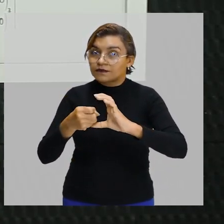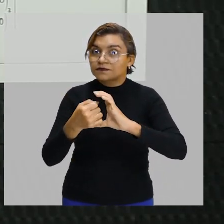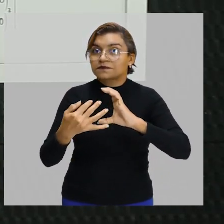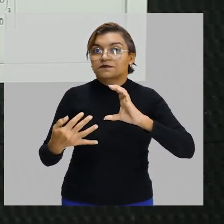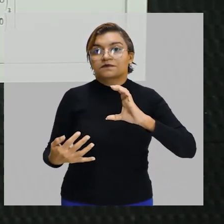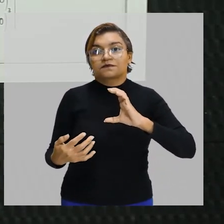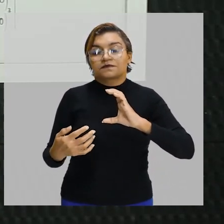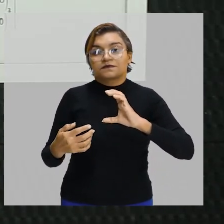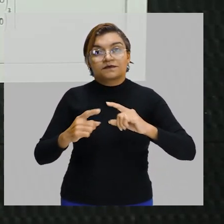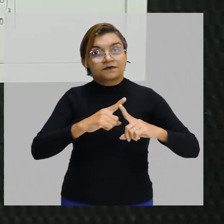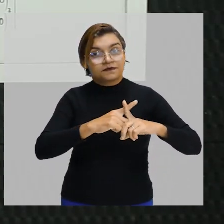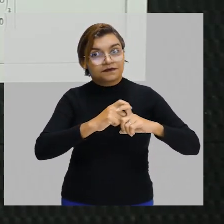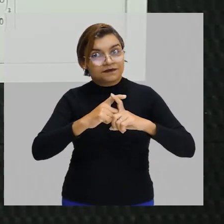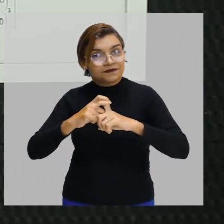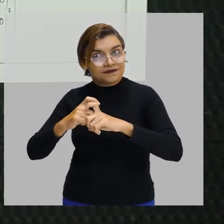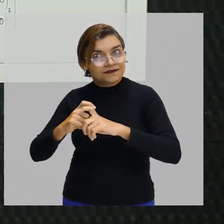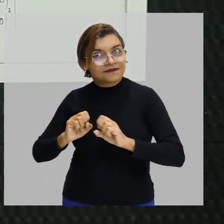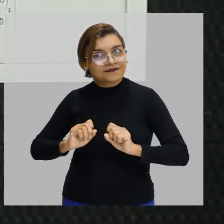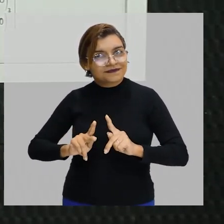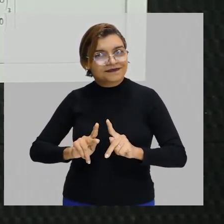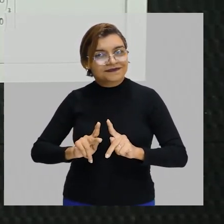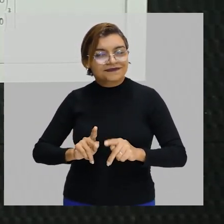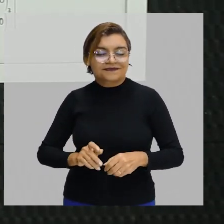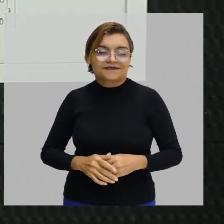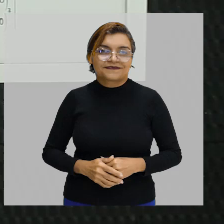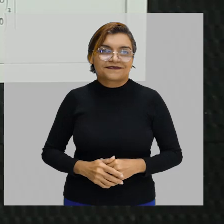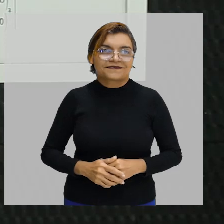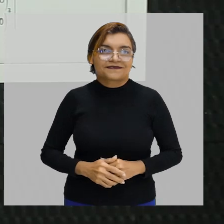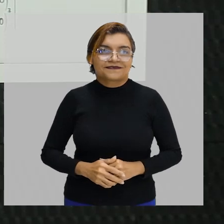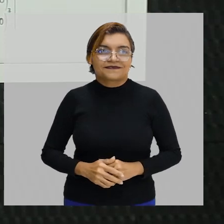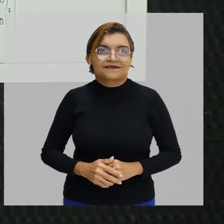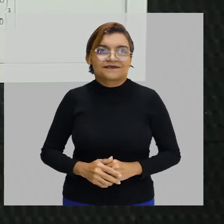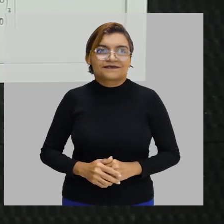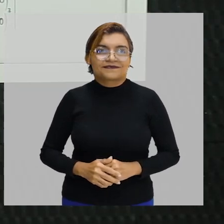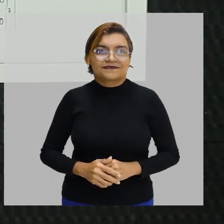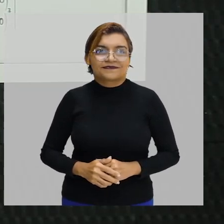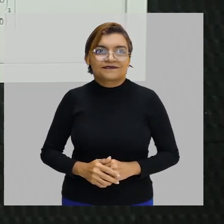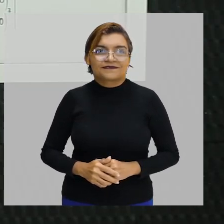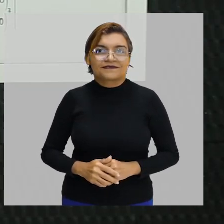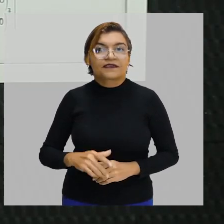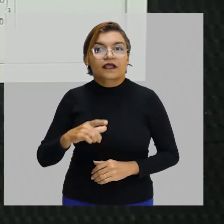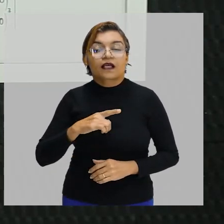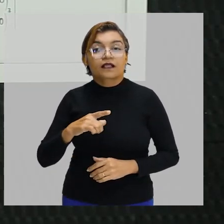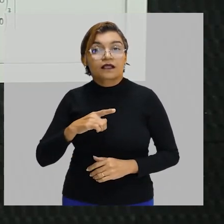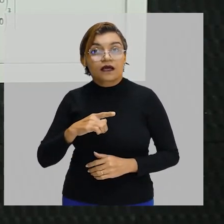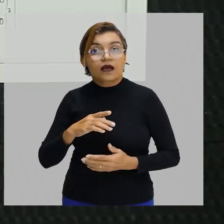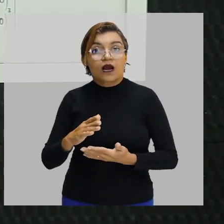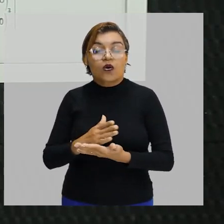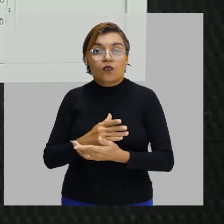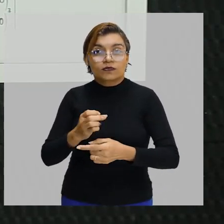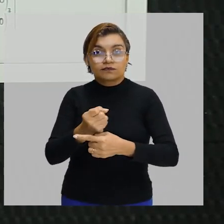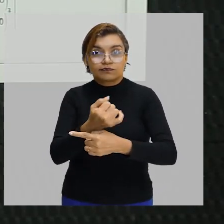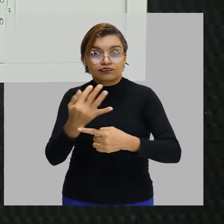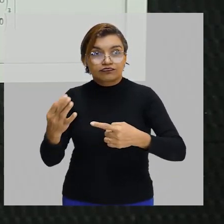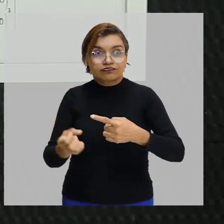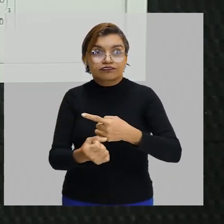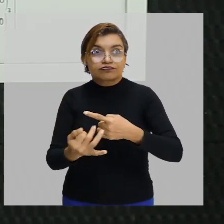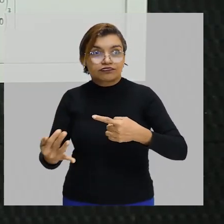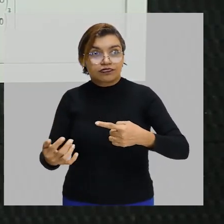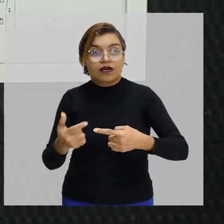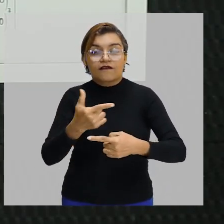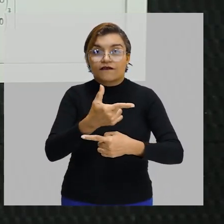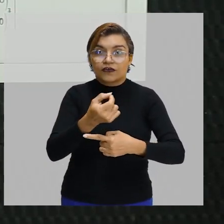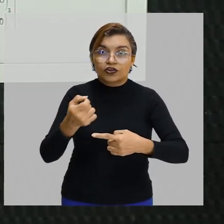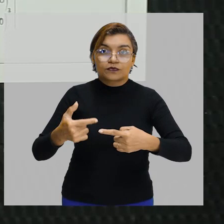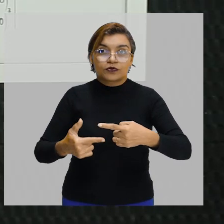dos logaritmos. Perfeito? Olha só, vamos agora realizar essas divisões, né? Dá para dividir 20 por 2, dá para